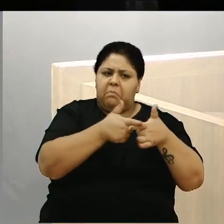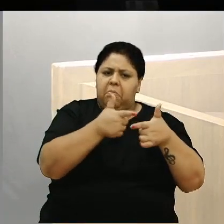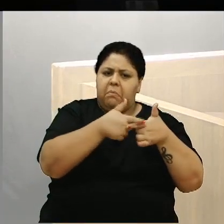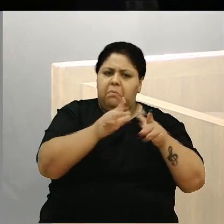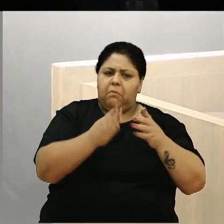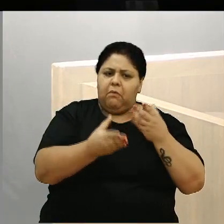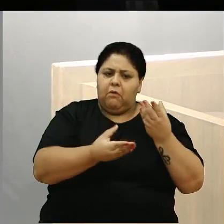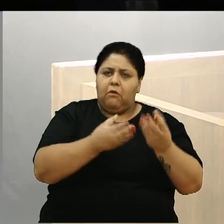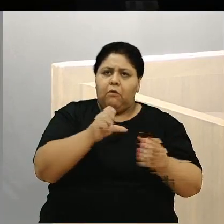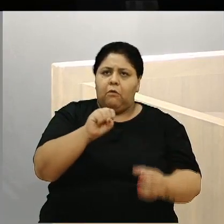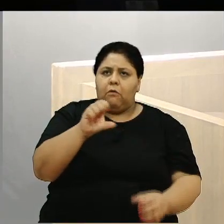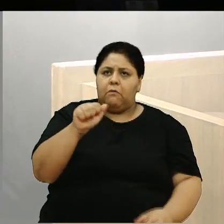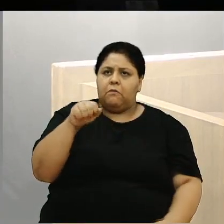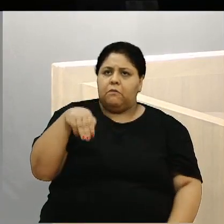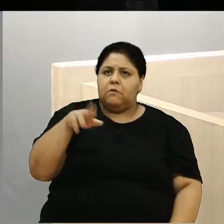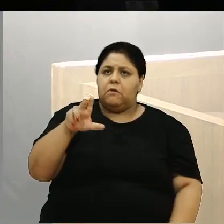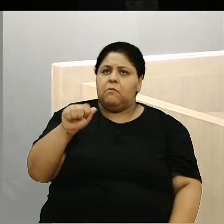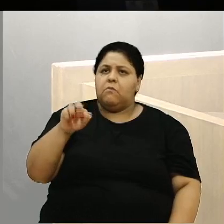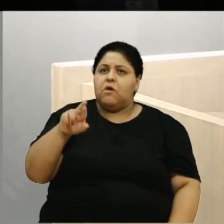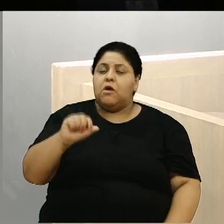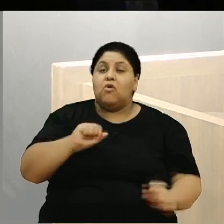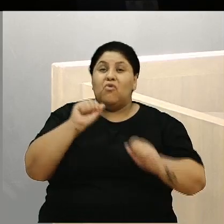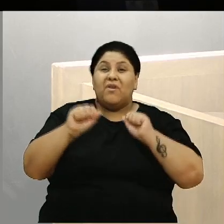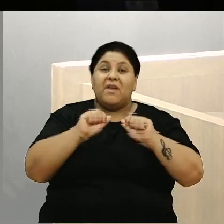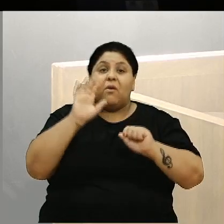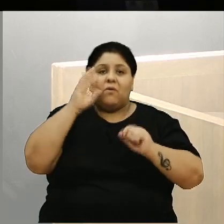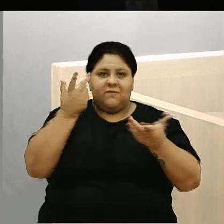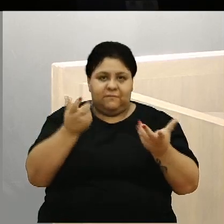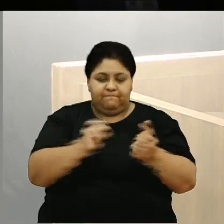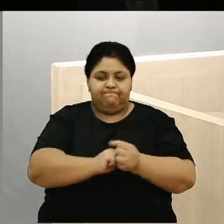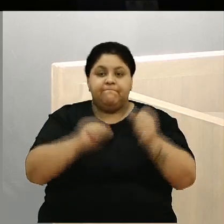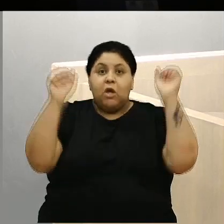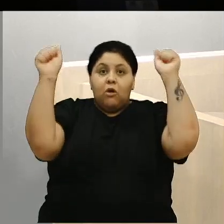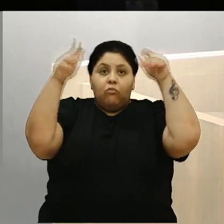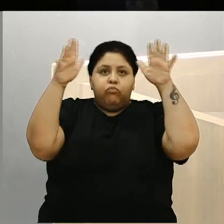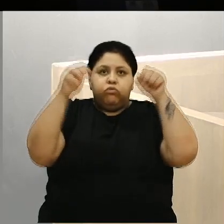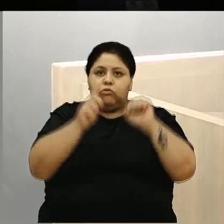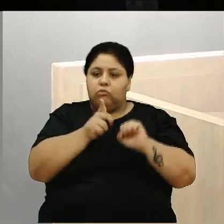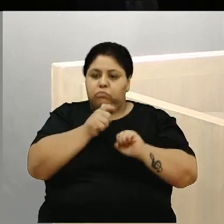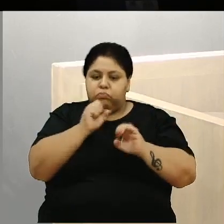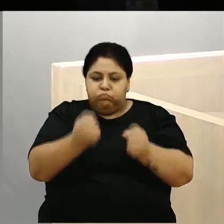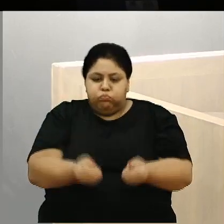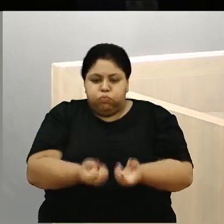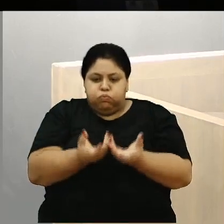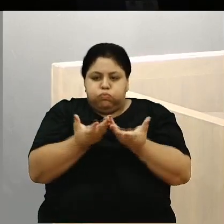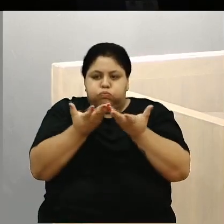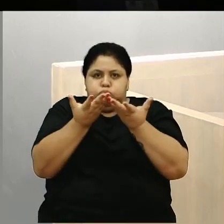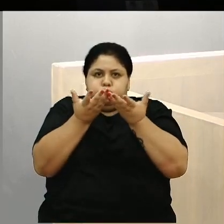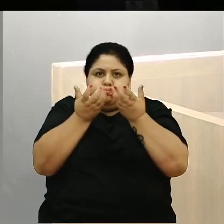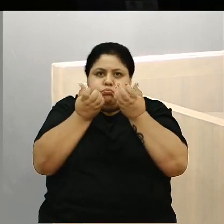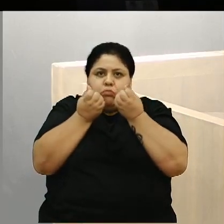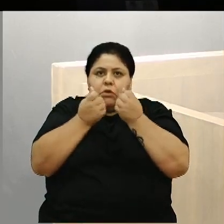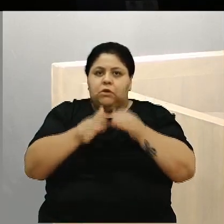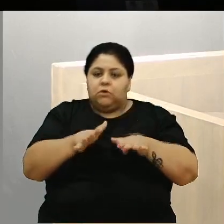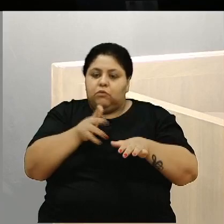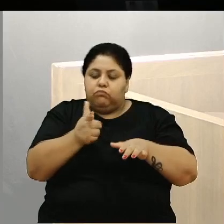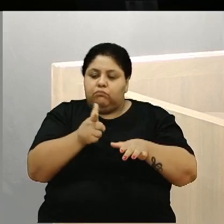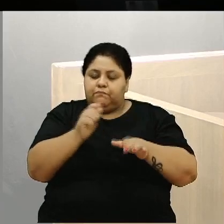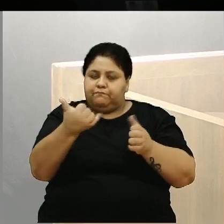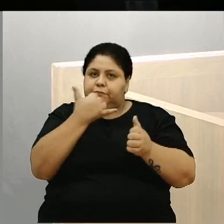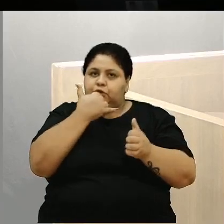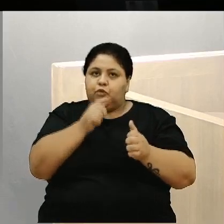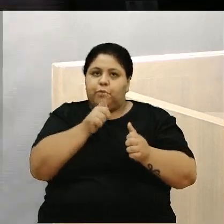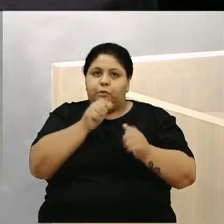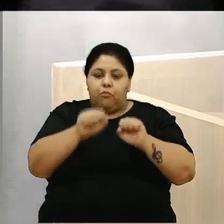o Samuara, o que aconteceu com ela? Choveu tanto que transbordou a ponto, né, de